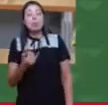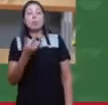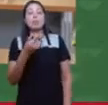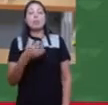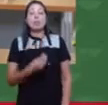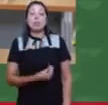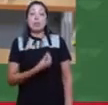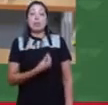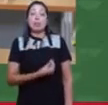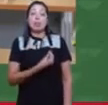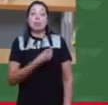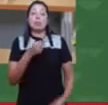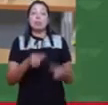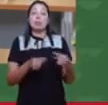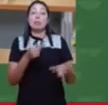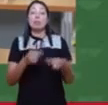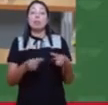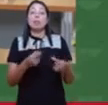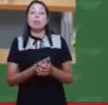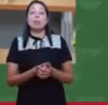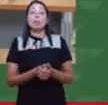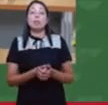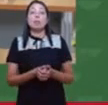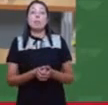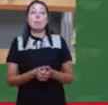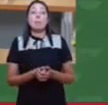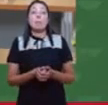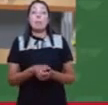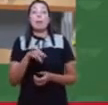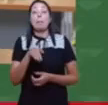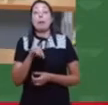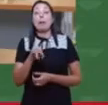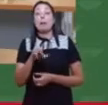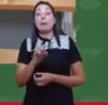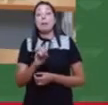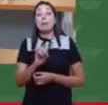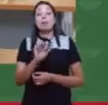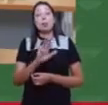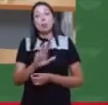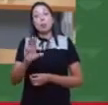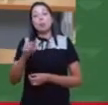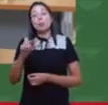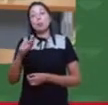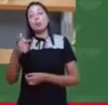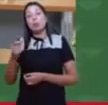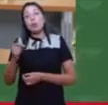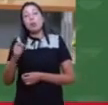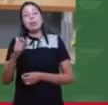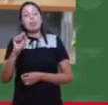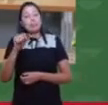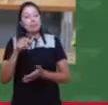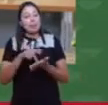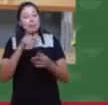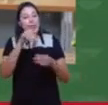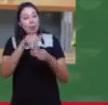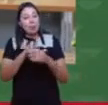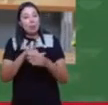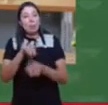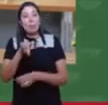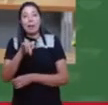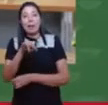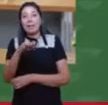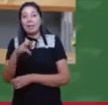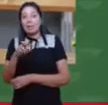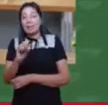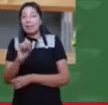a presença na política. Marlene Gomes, Lula 2022 na cabeça. Marinete